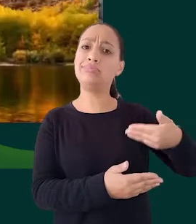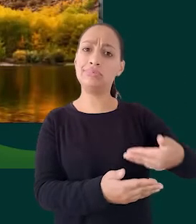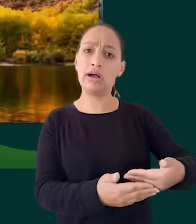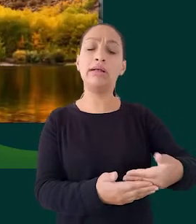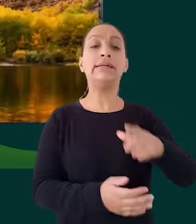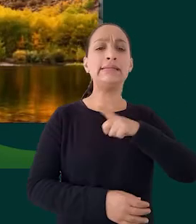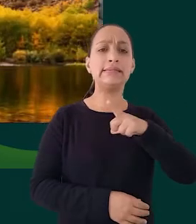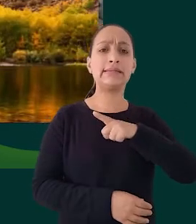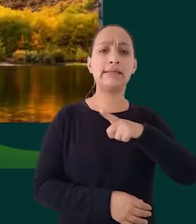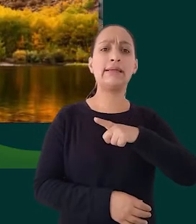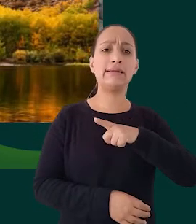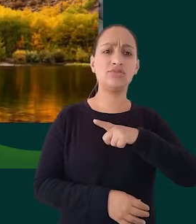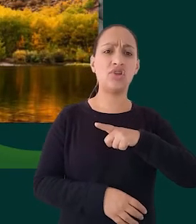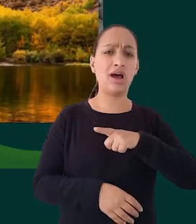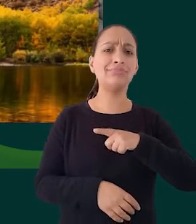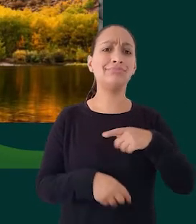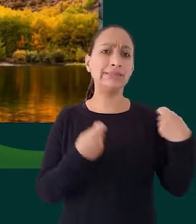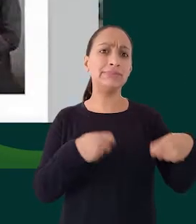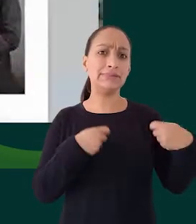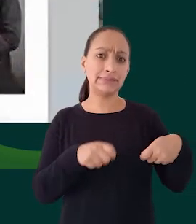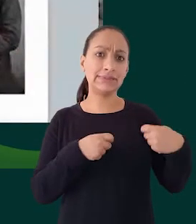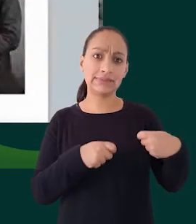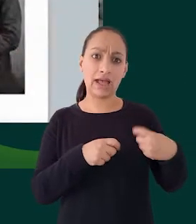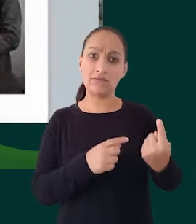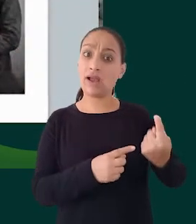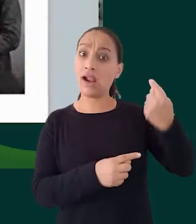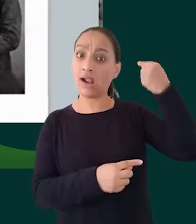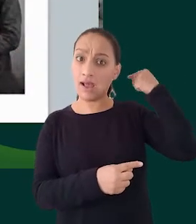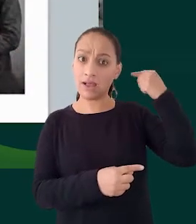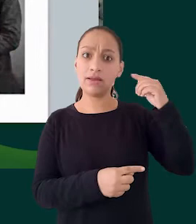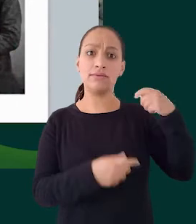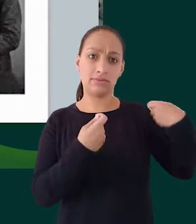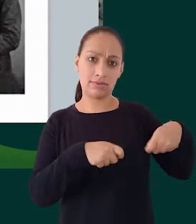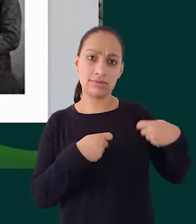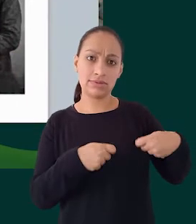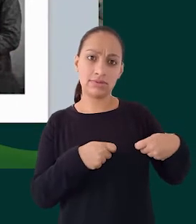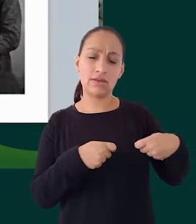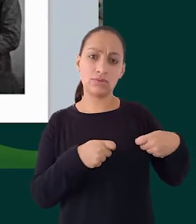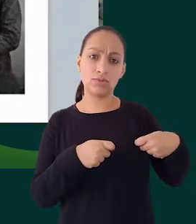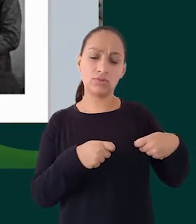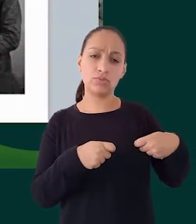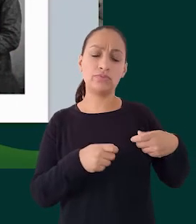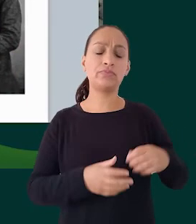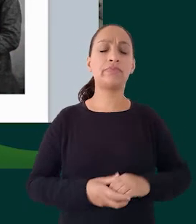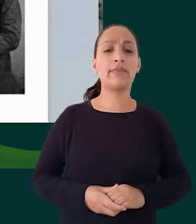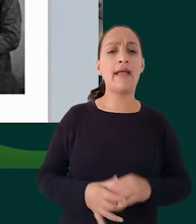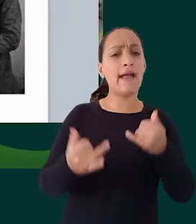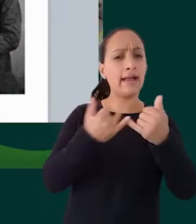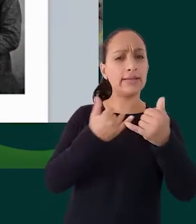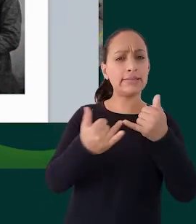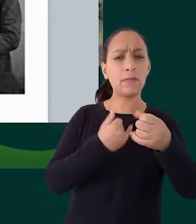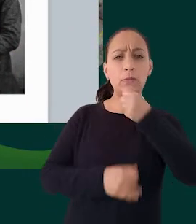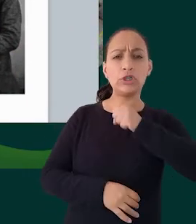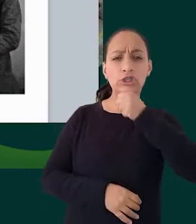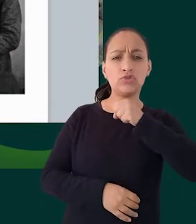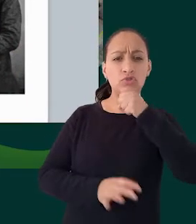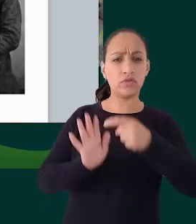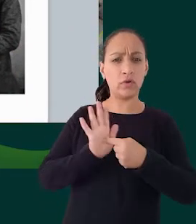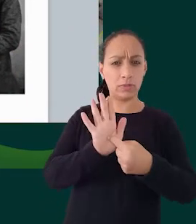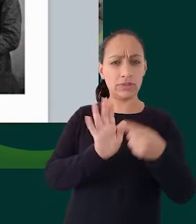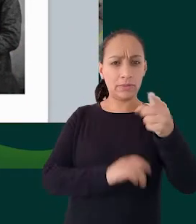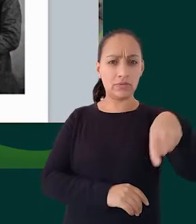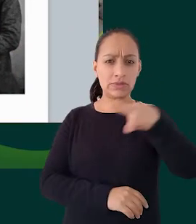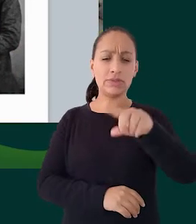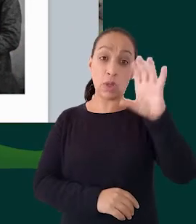nós temos de longa data essa necessidade. Por exemplo, eu vou dar um exemplo bem antigo aqui para vocês, que aconteceu